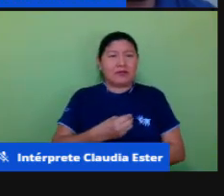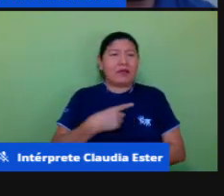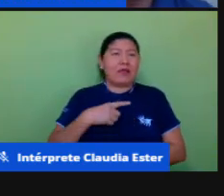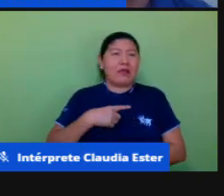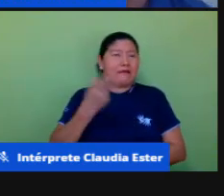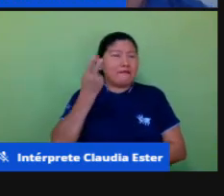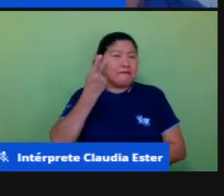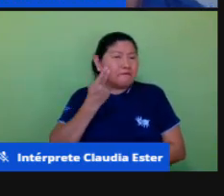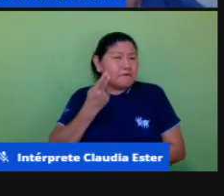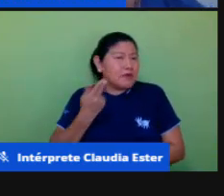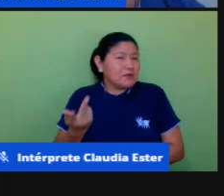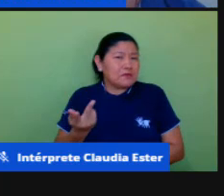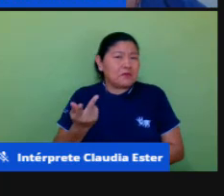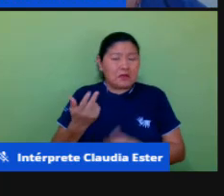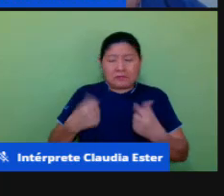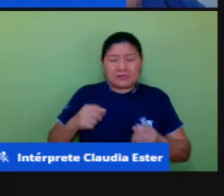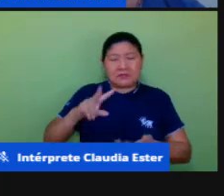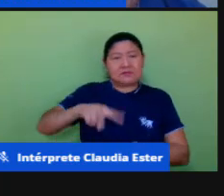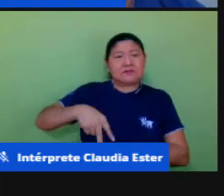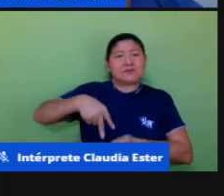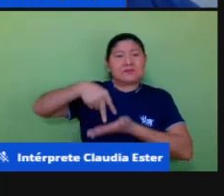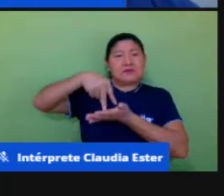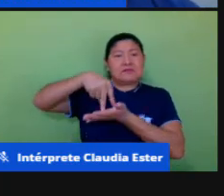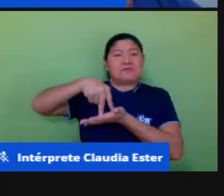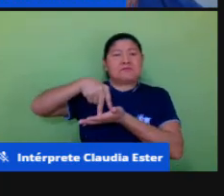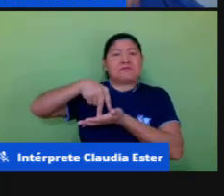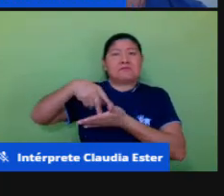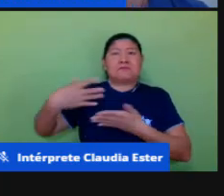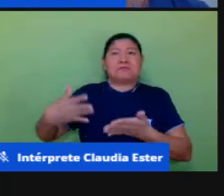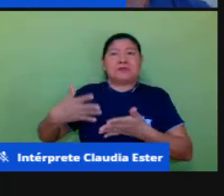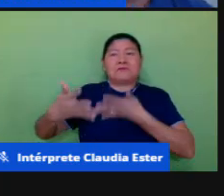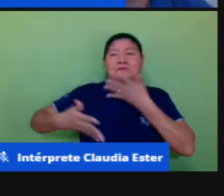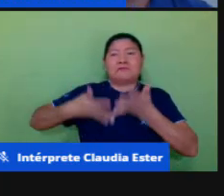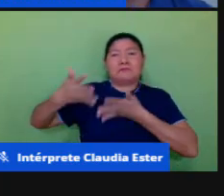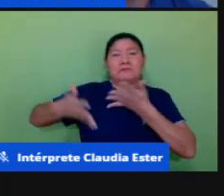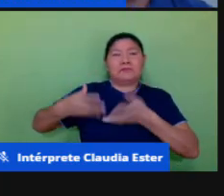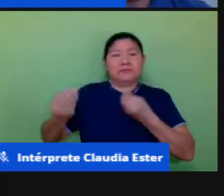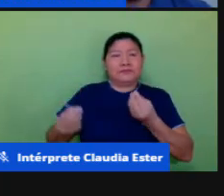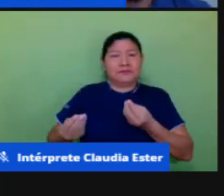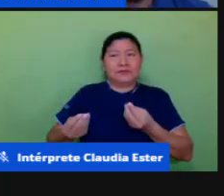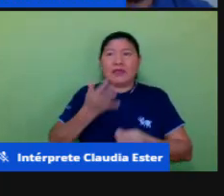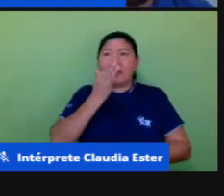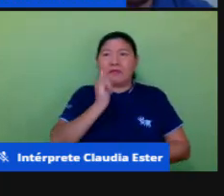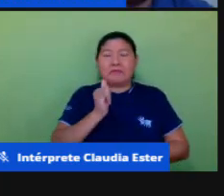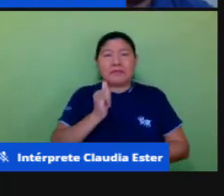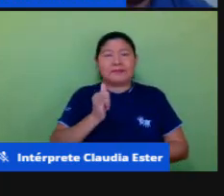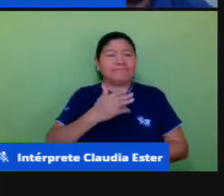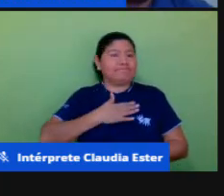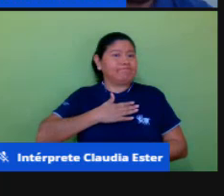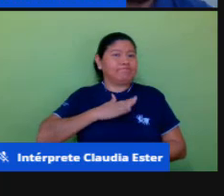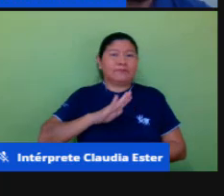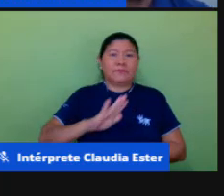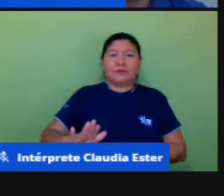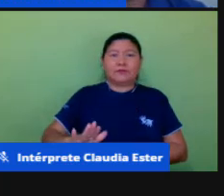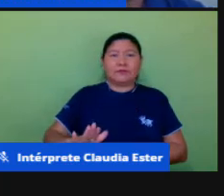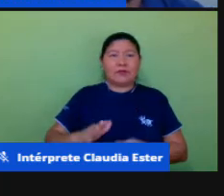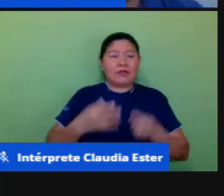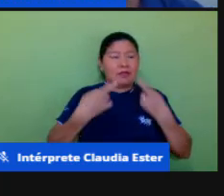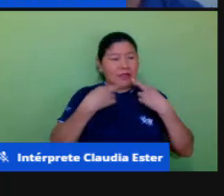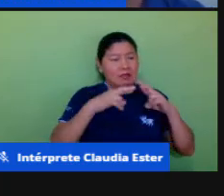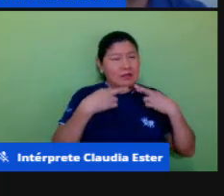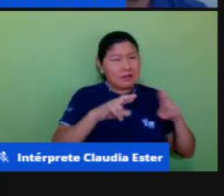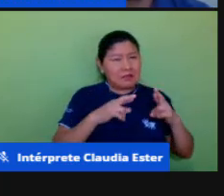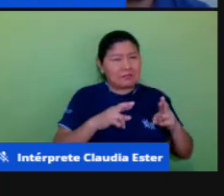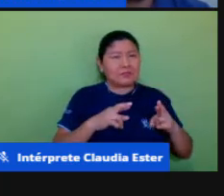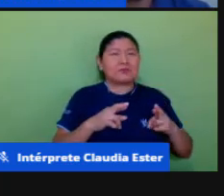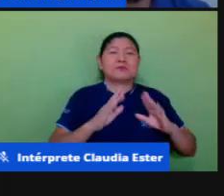professor, da professora, e isso aí gerou um incômodo no aluno, o aluno reclamou com o pai foi reclamar com a escola. E aí, no caso, o